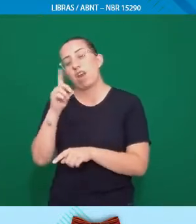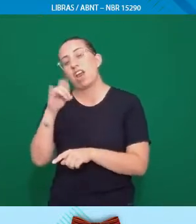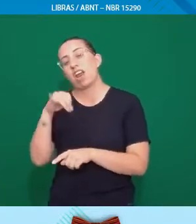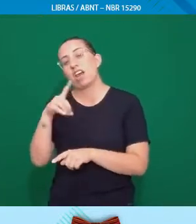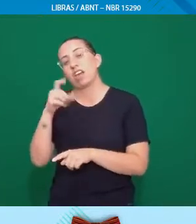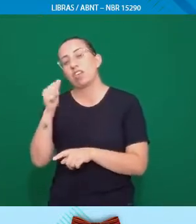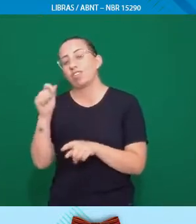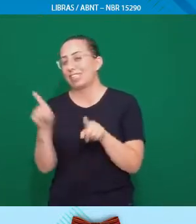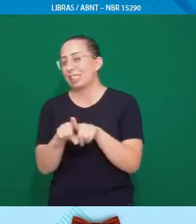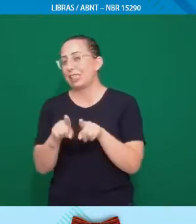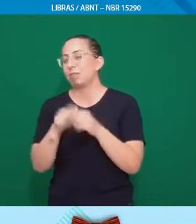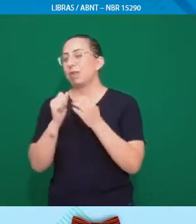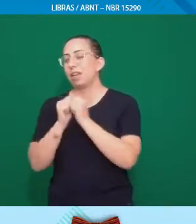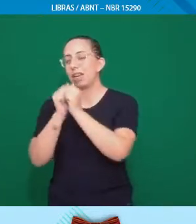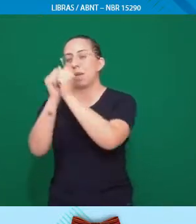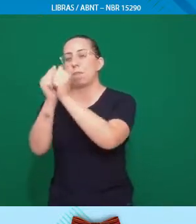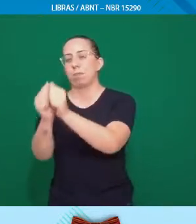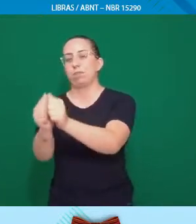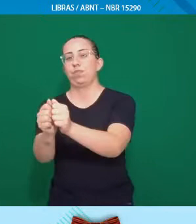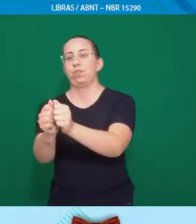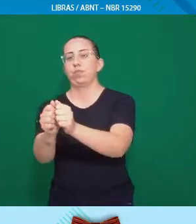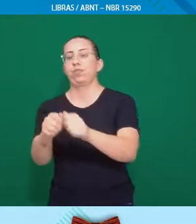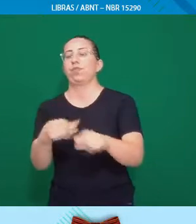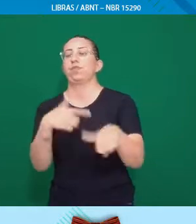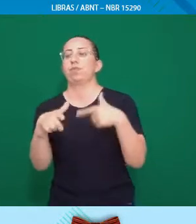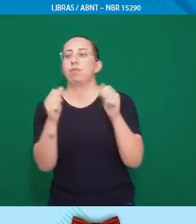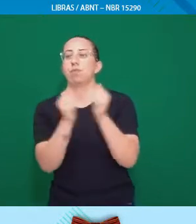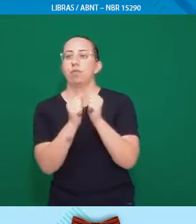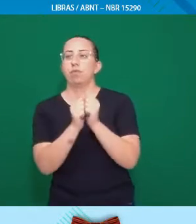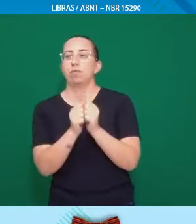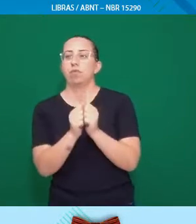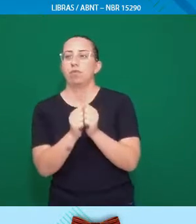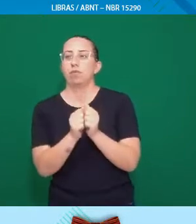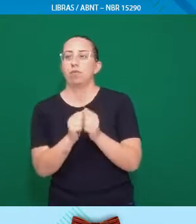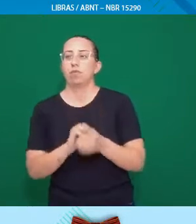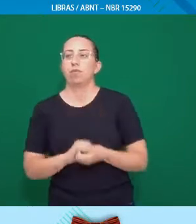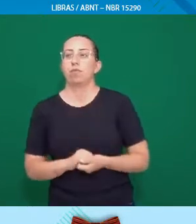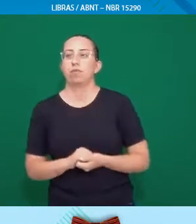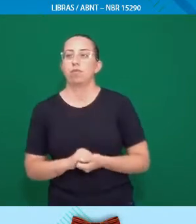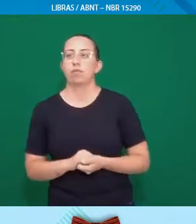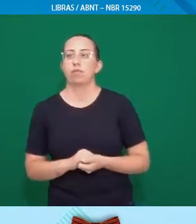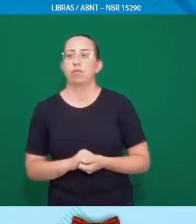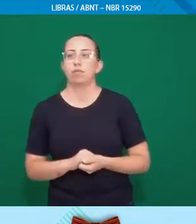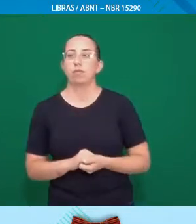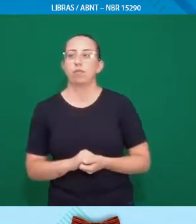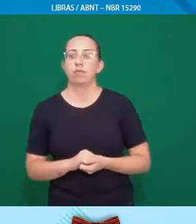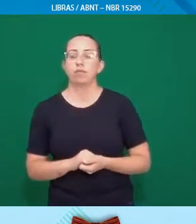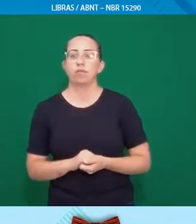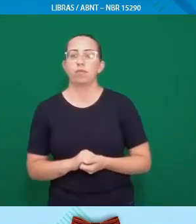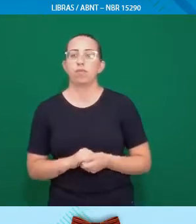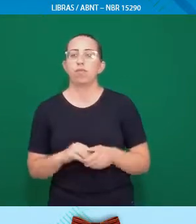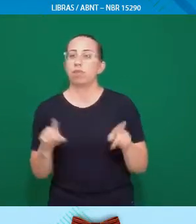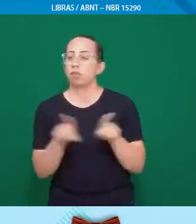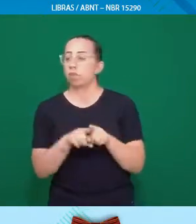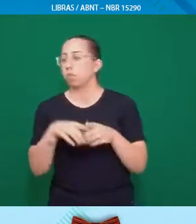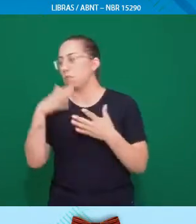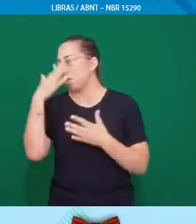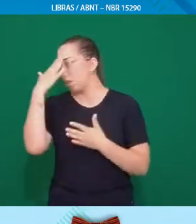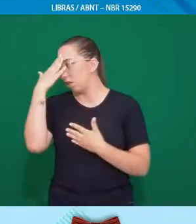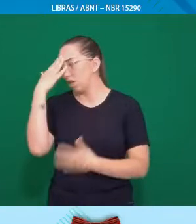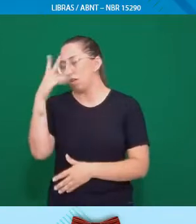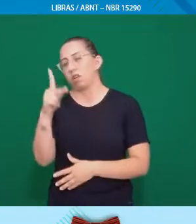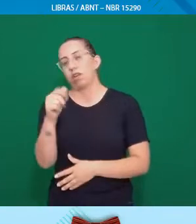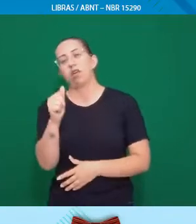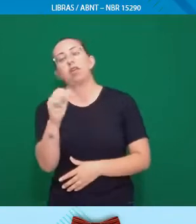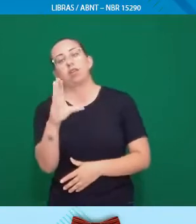Então parabéns a toda família parabéns à família Cocanha especial Projota e também agradecer opaco